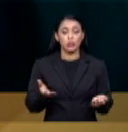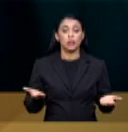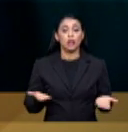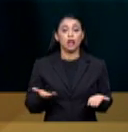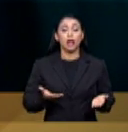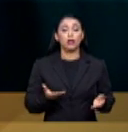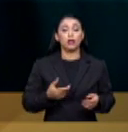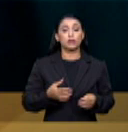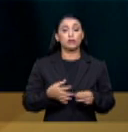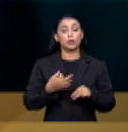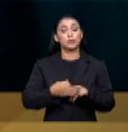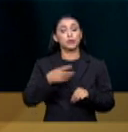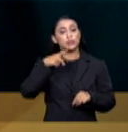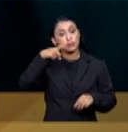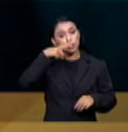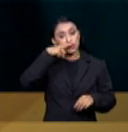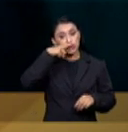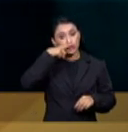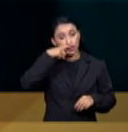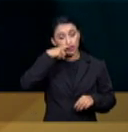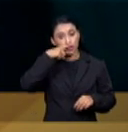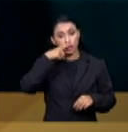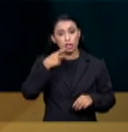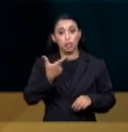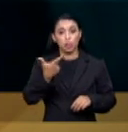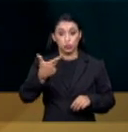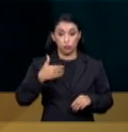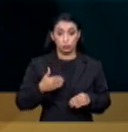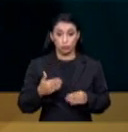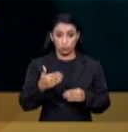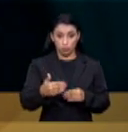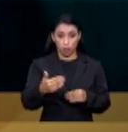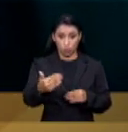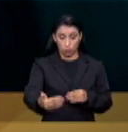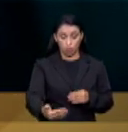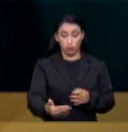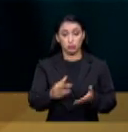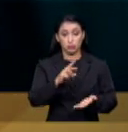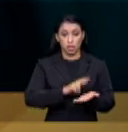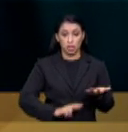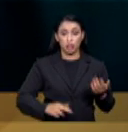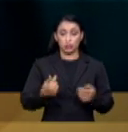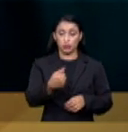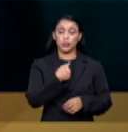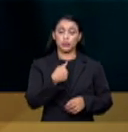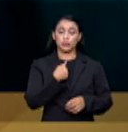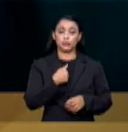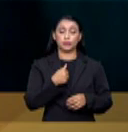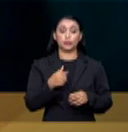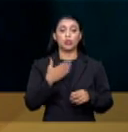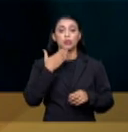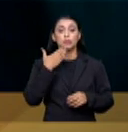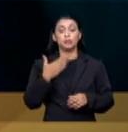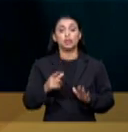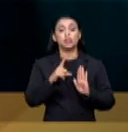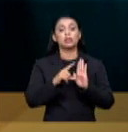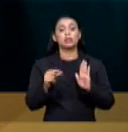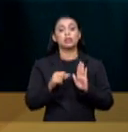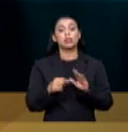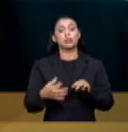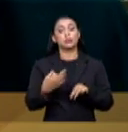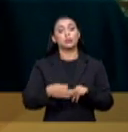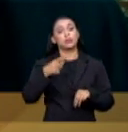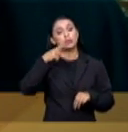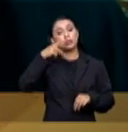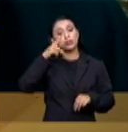destaque o ministro Edson Fachin. E nos dois seguintes, sob a minha relatoria, pediu destaque o ministro Gilmar